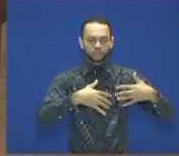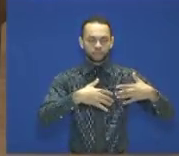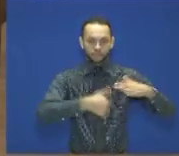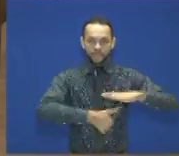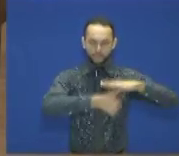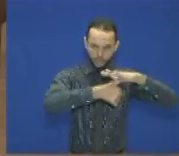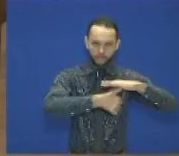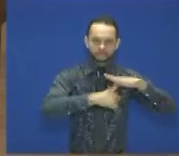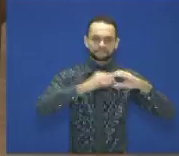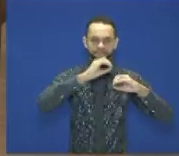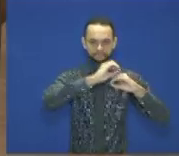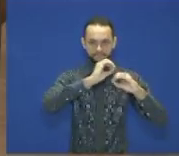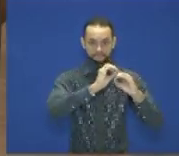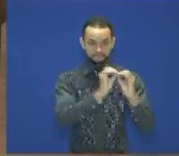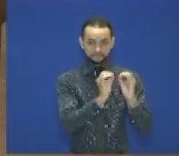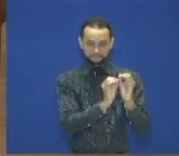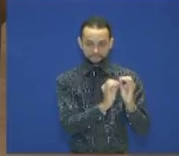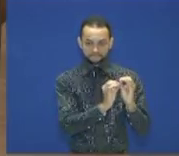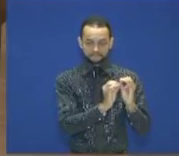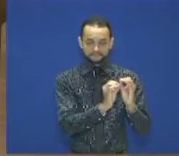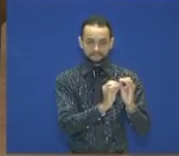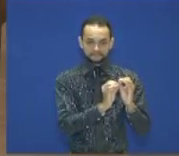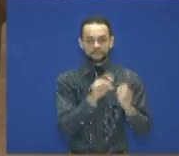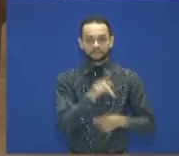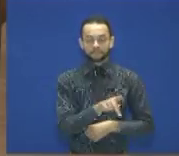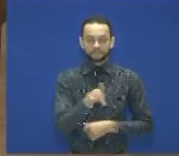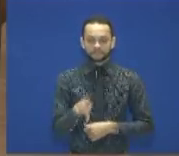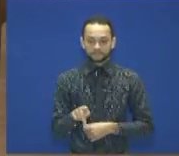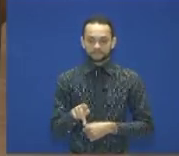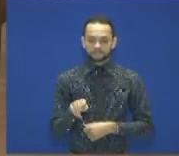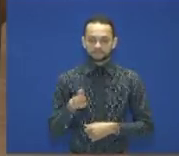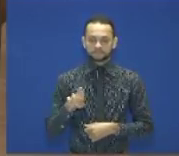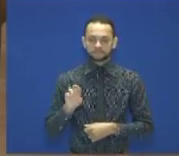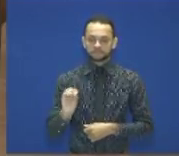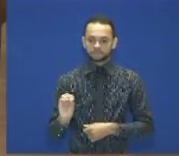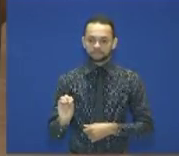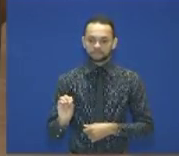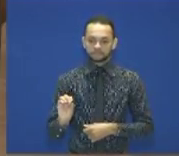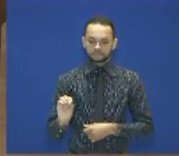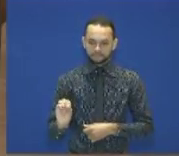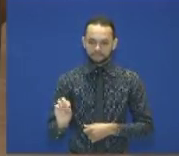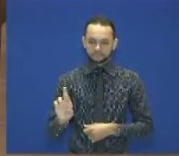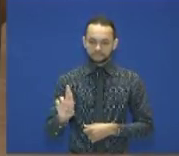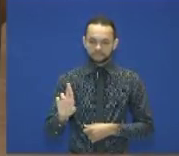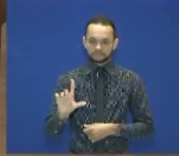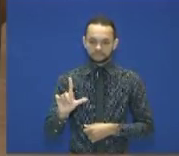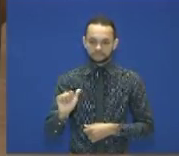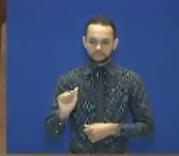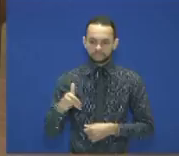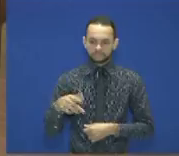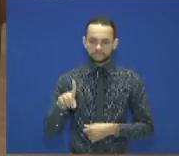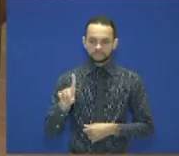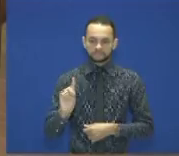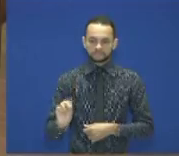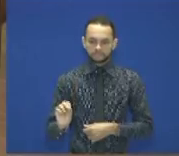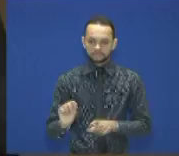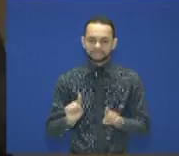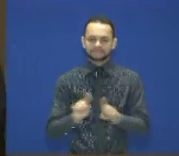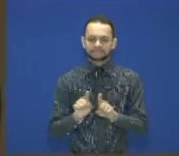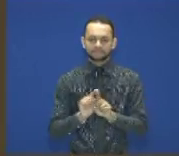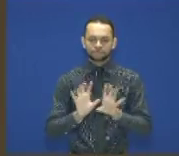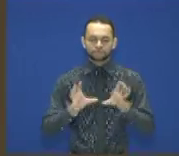da Universidade Federal de Goiás, professor Orlando Afonso Vale do Amaral, demais membros da mesa